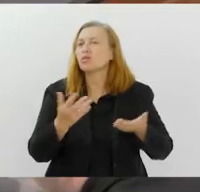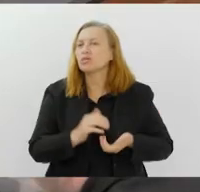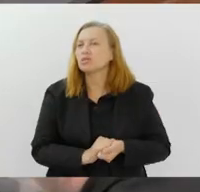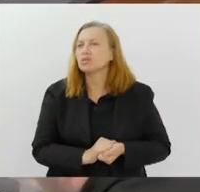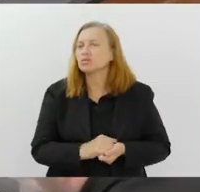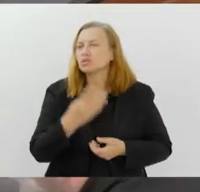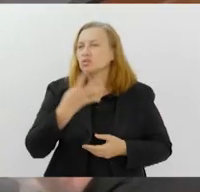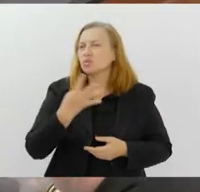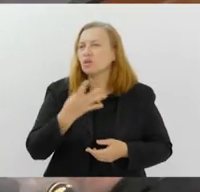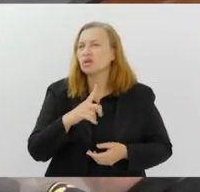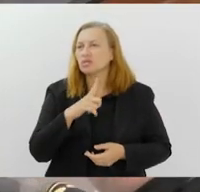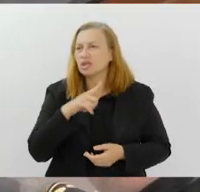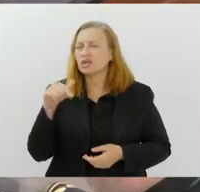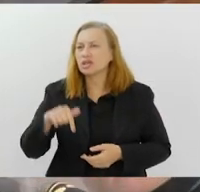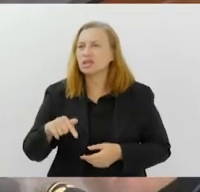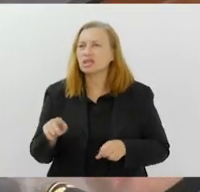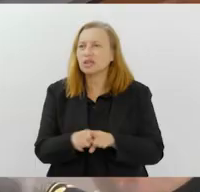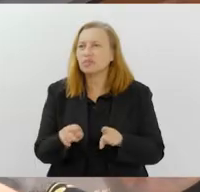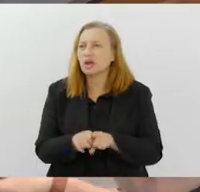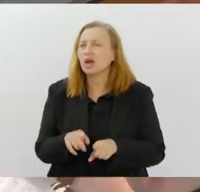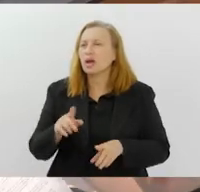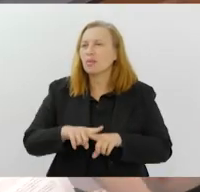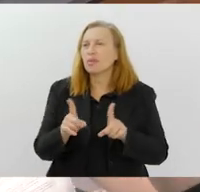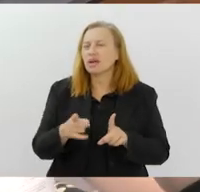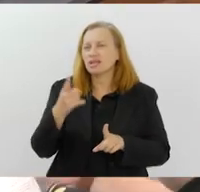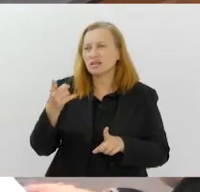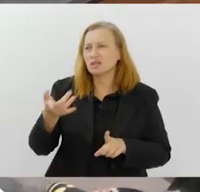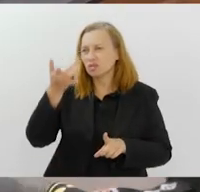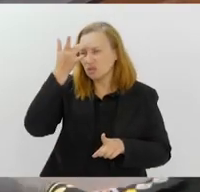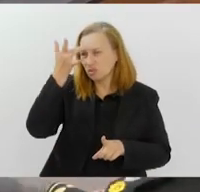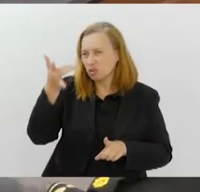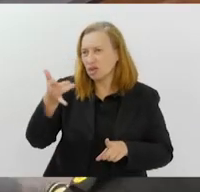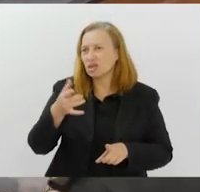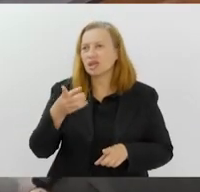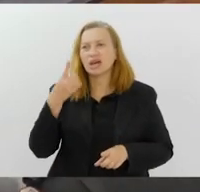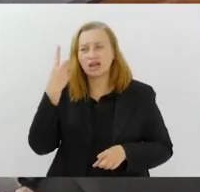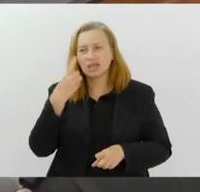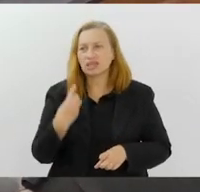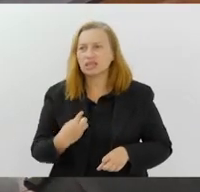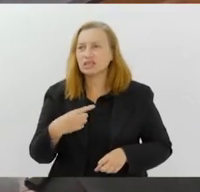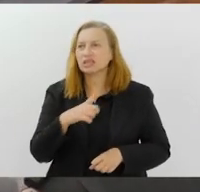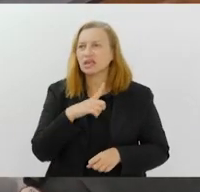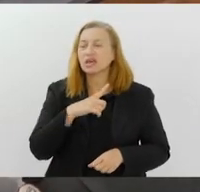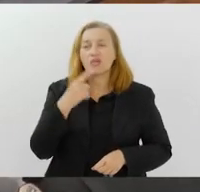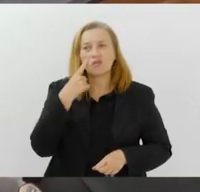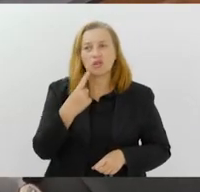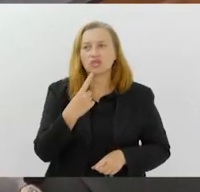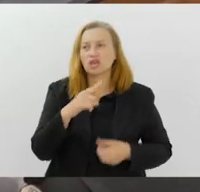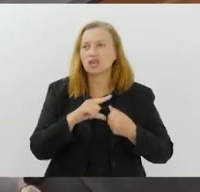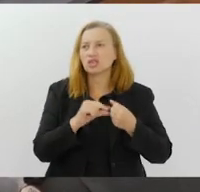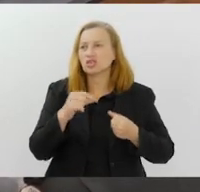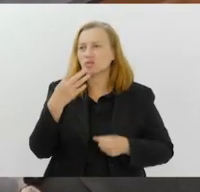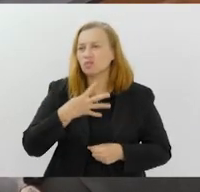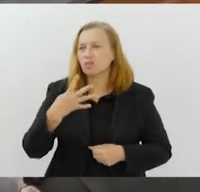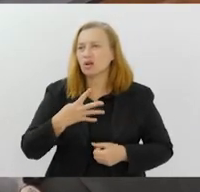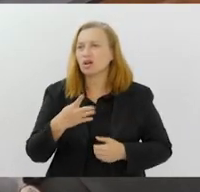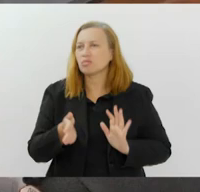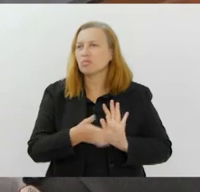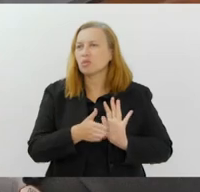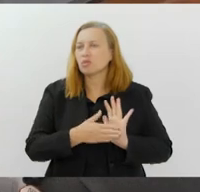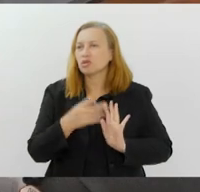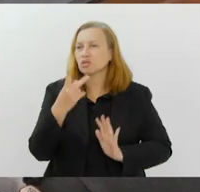quarto eu tenho aqui também mas você deve ter de cab a a a Dani tem aí veja lá no artigo quto o que que vocês